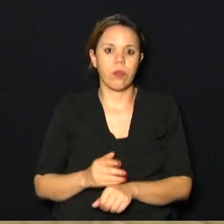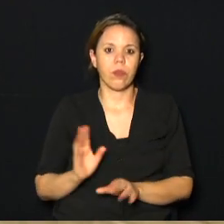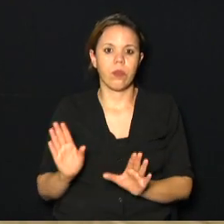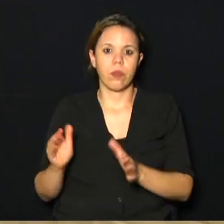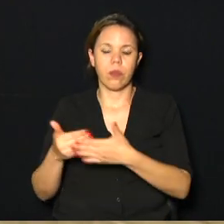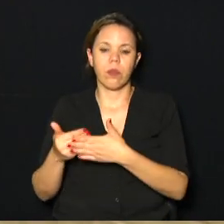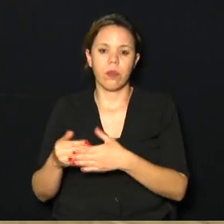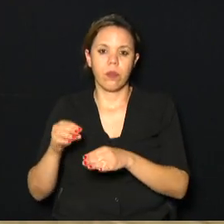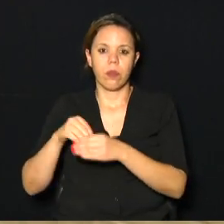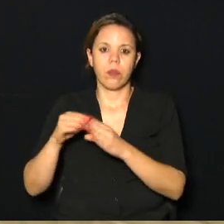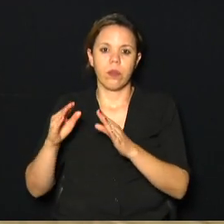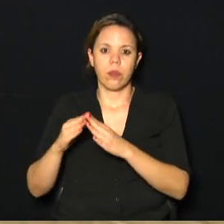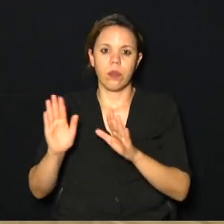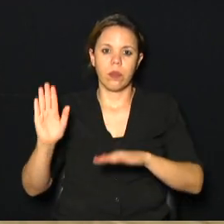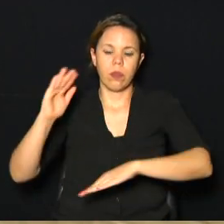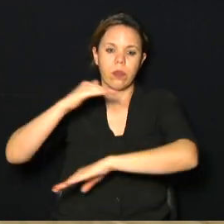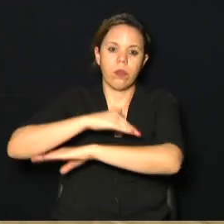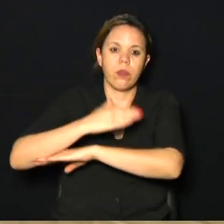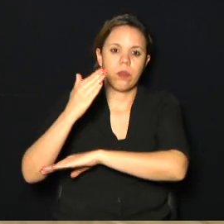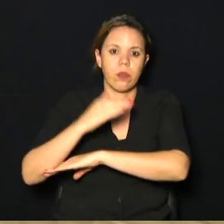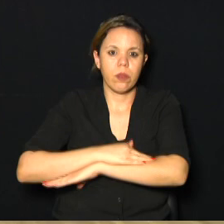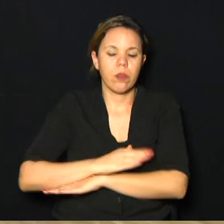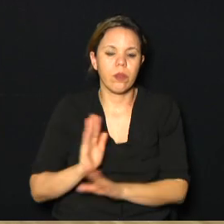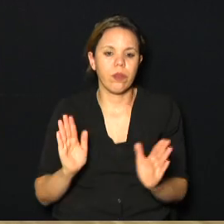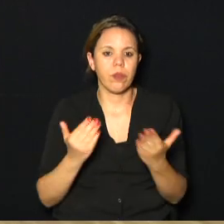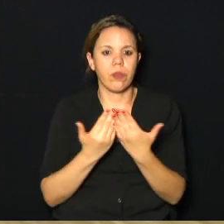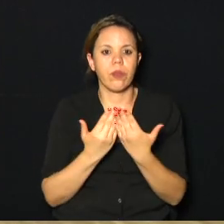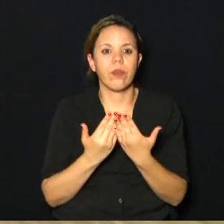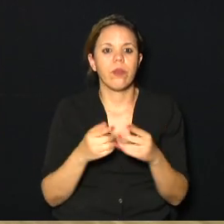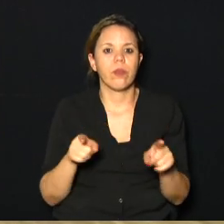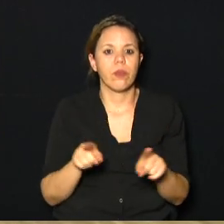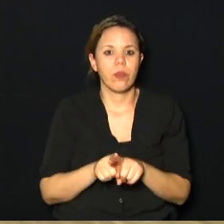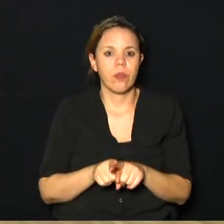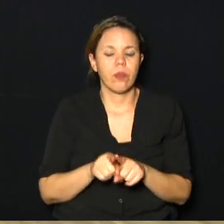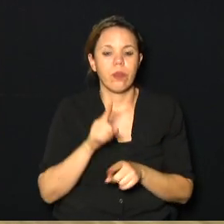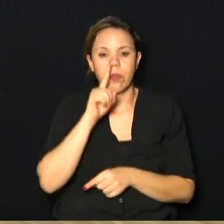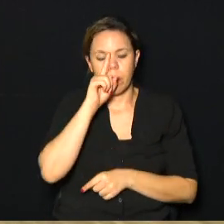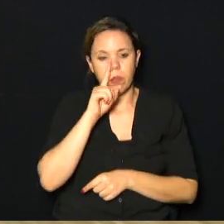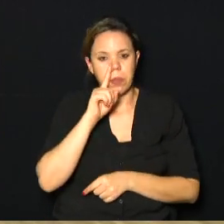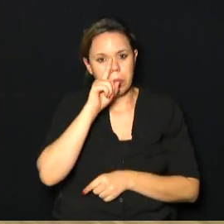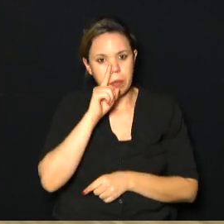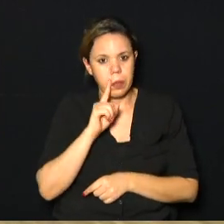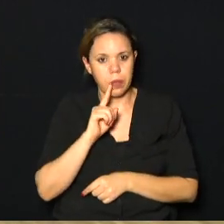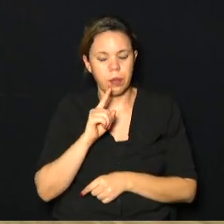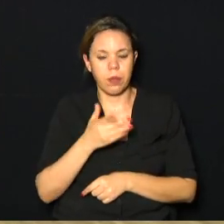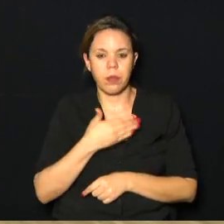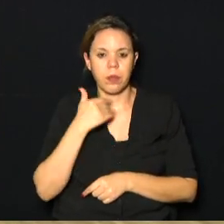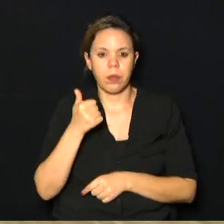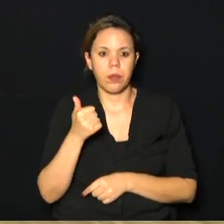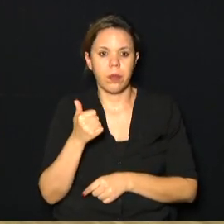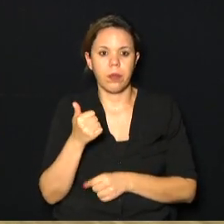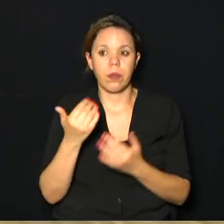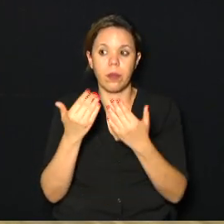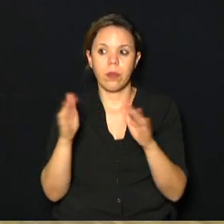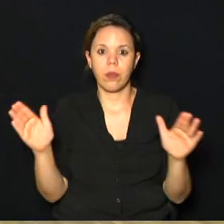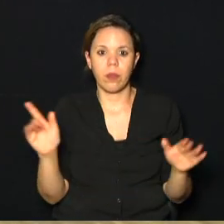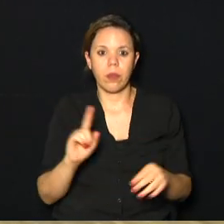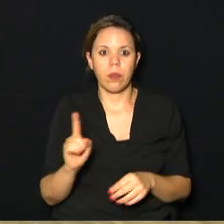fechadinho dentro de casa, fecha a janela, fecha a porta, e aí também pode ser um pouquinho perigoso, né? É melhor dar uma arejada ou